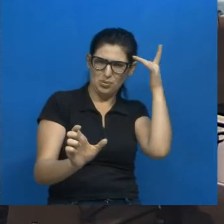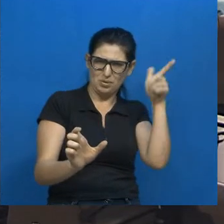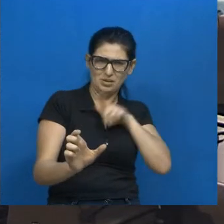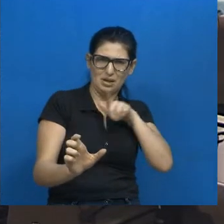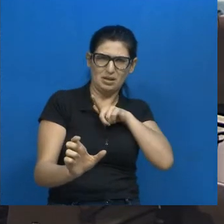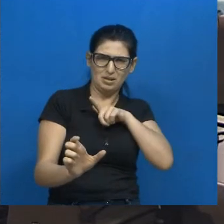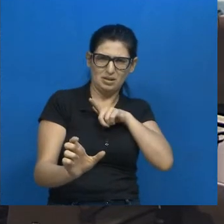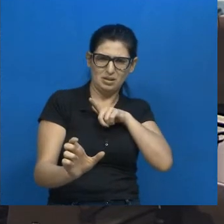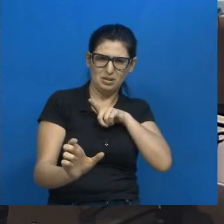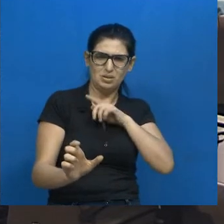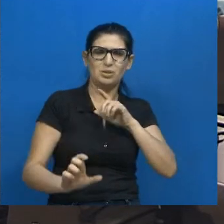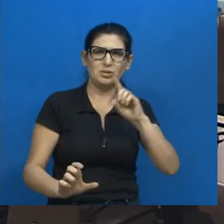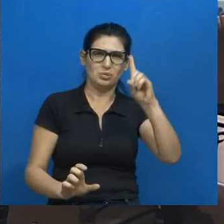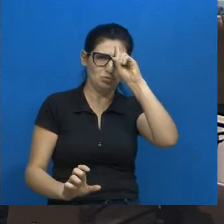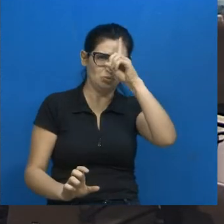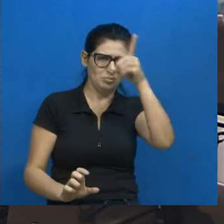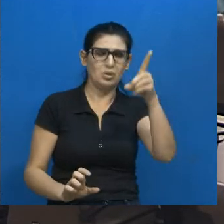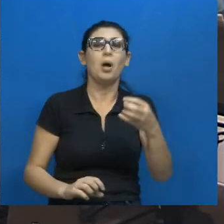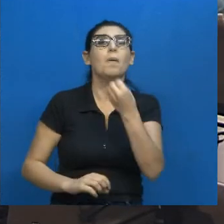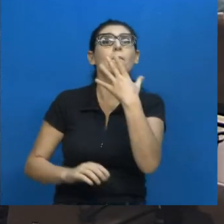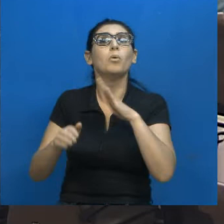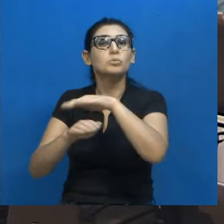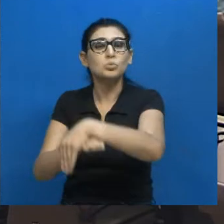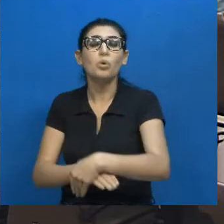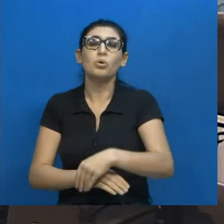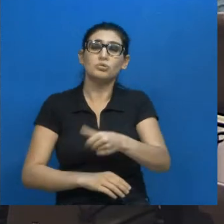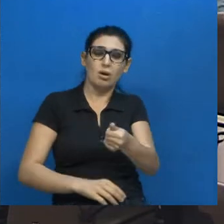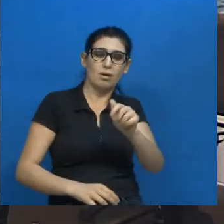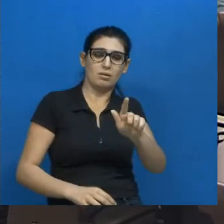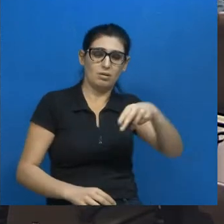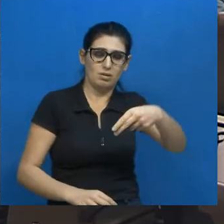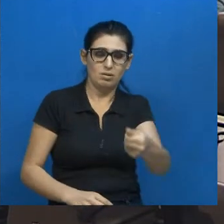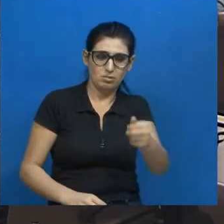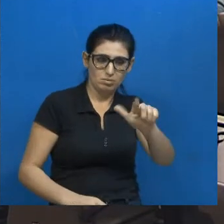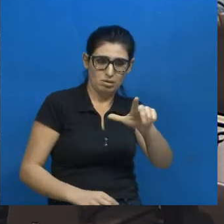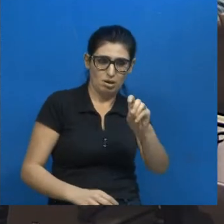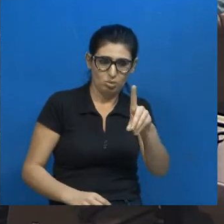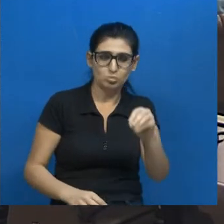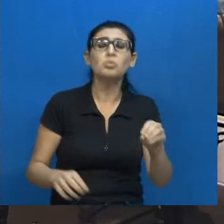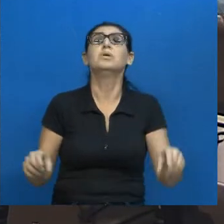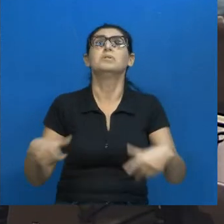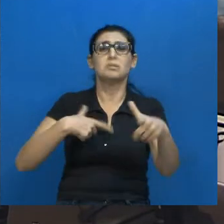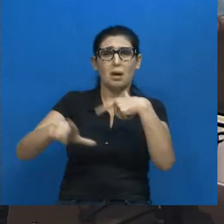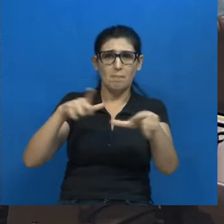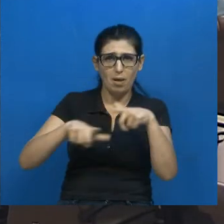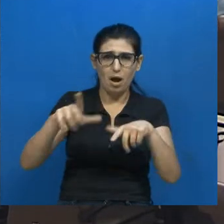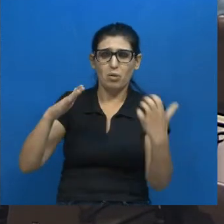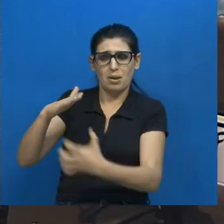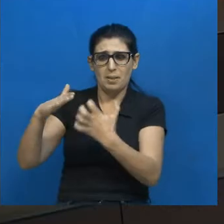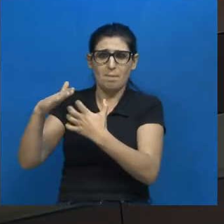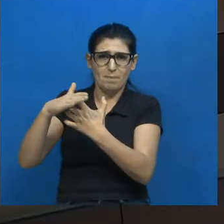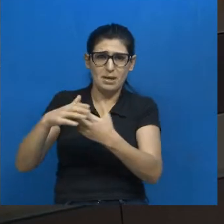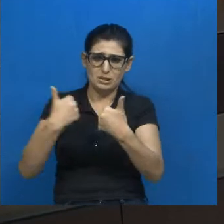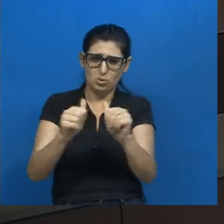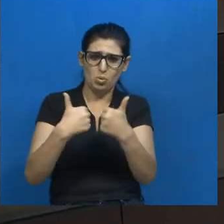Por favor. Pessoal, boa noite. Meu nome é Aguinaldo, sou funcionário aí também da JTU.